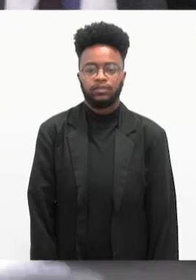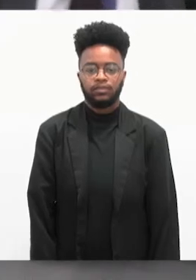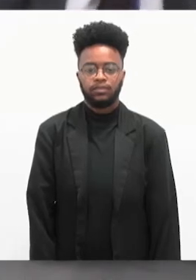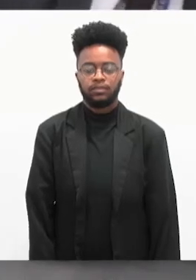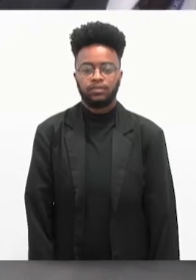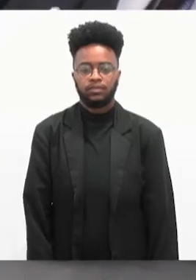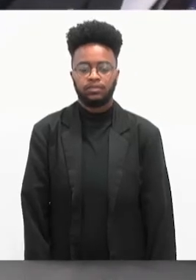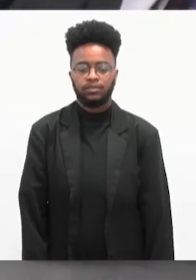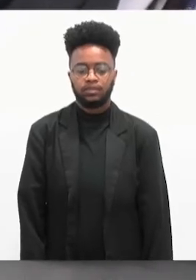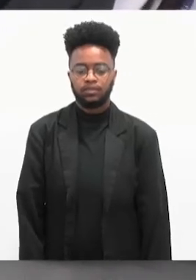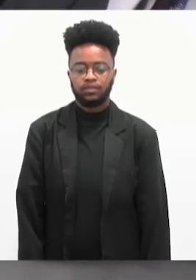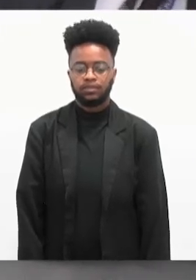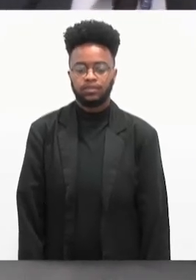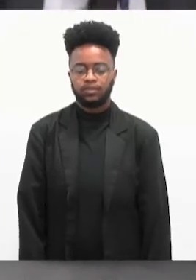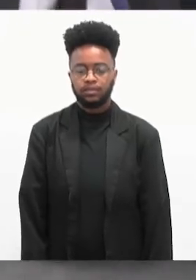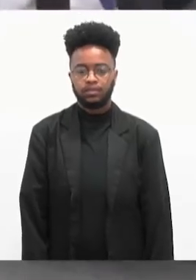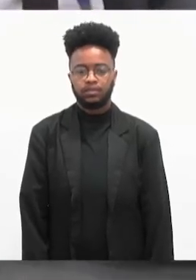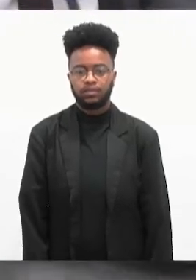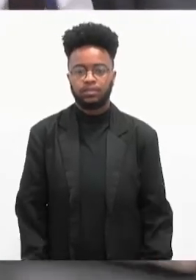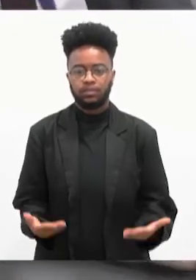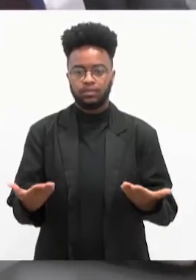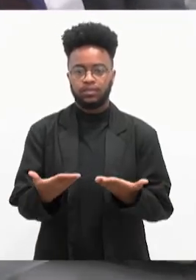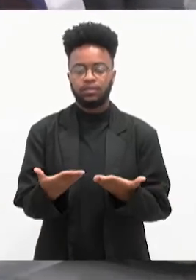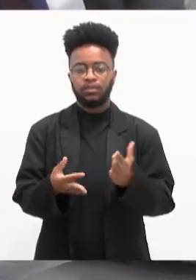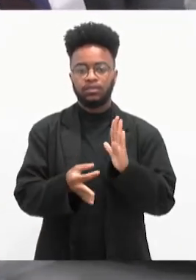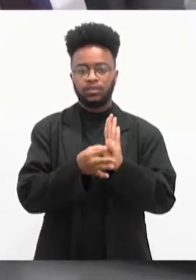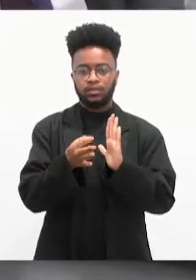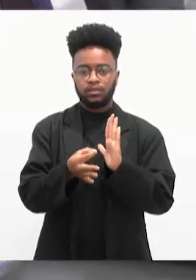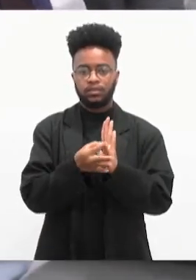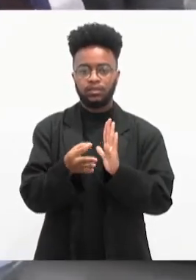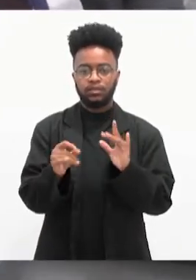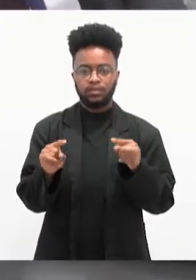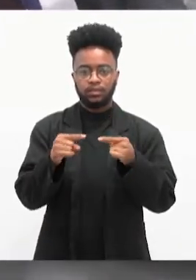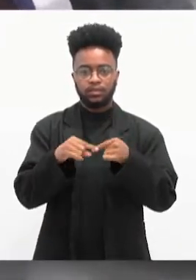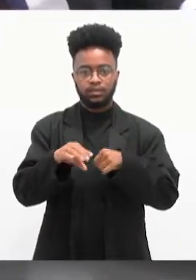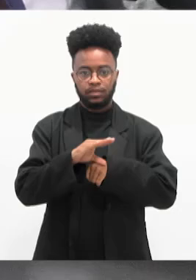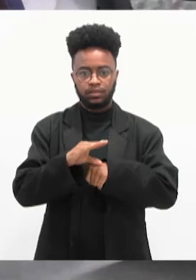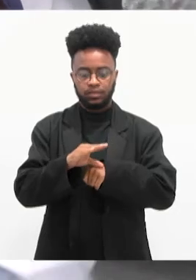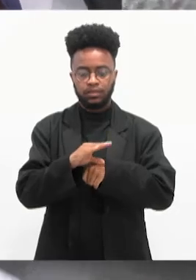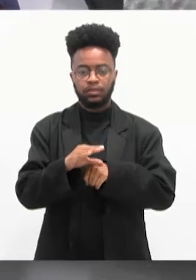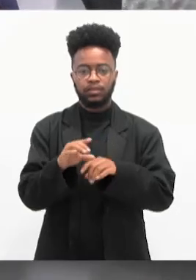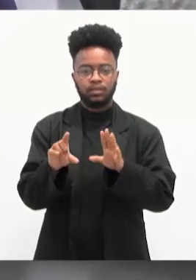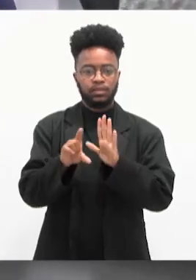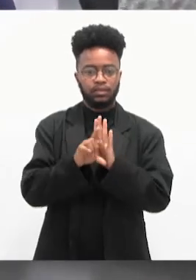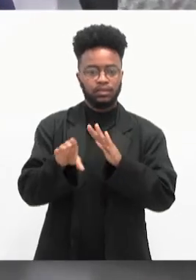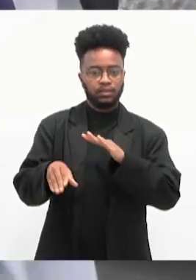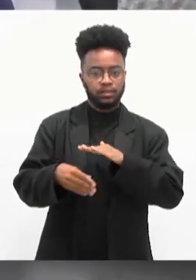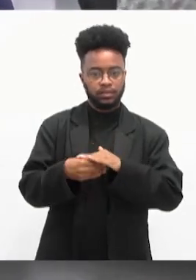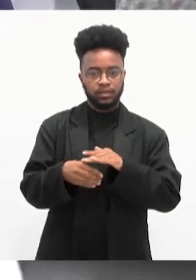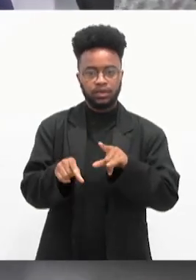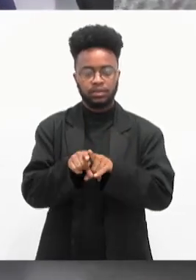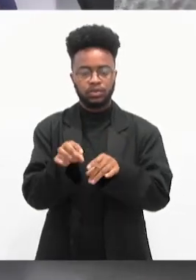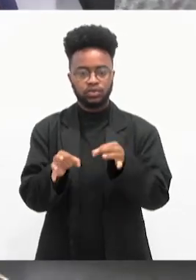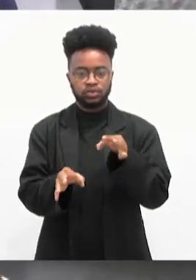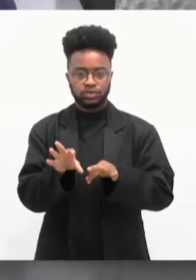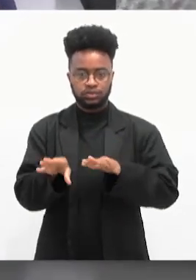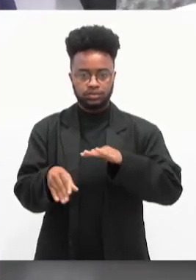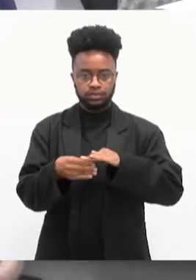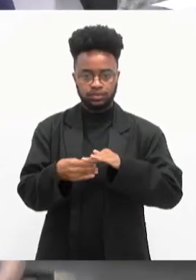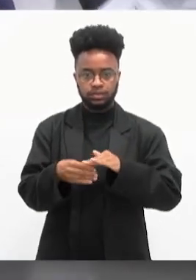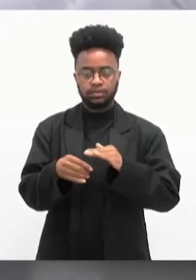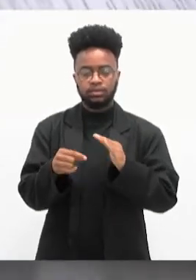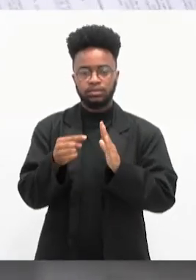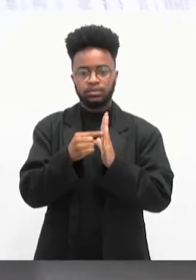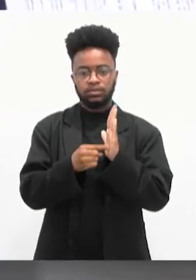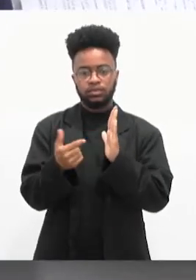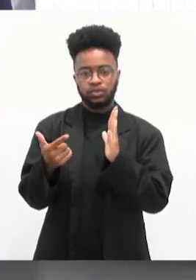Agora os projetos dos pareceres pela constitucionalidade com emenda, legalidade com emenda e juridicidade com emenda. O item 12